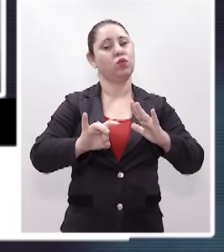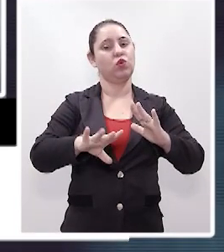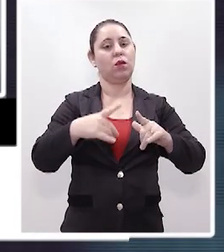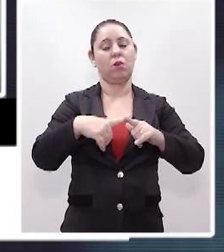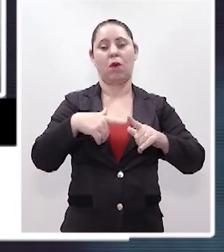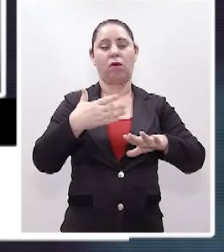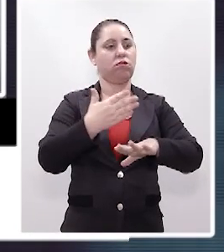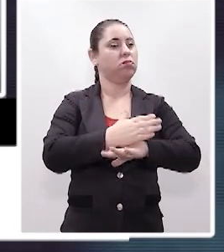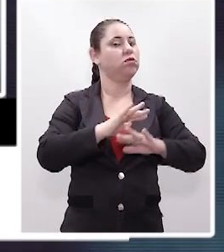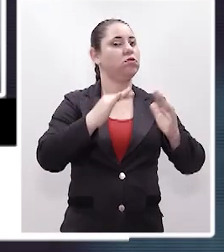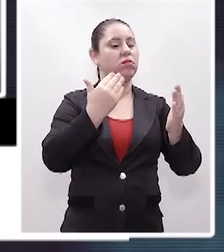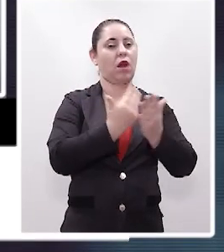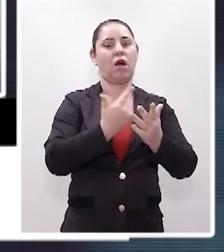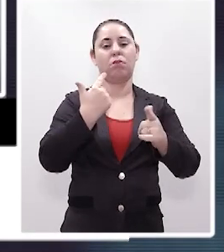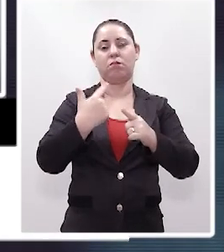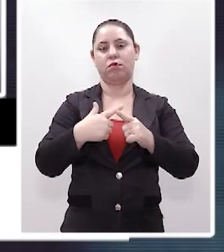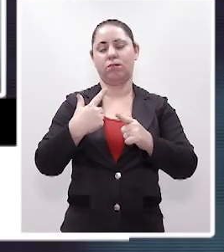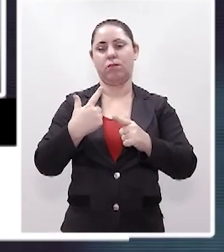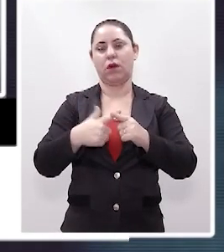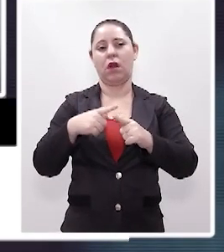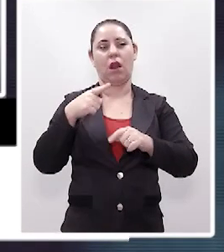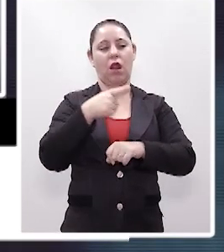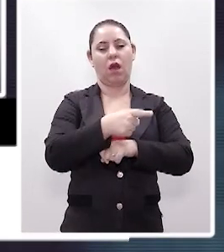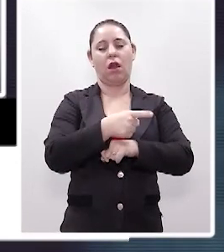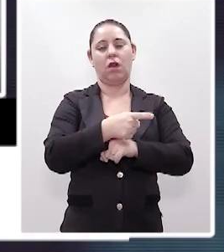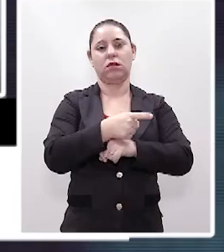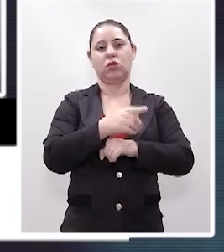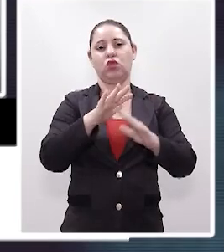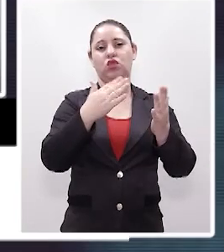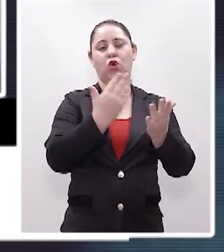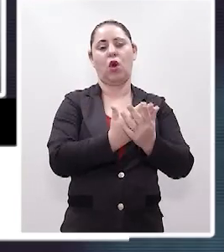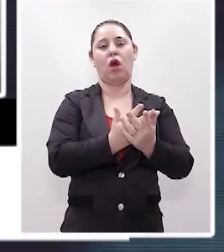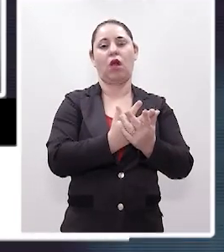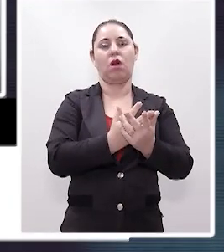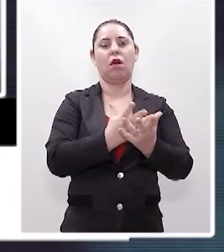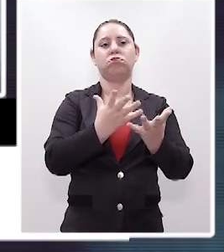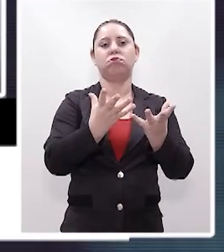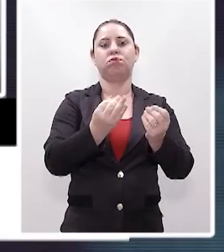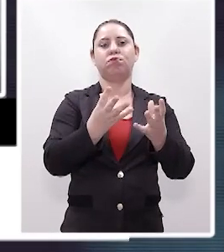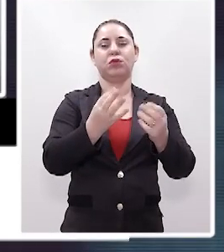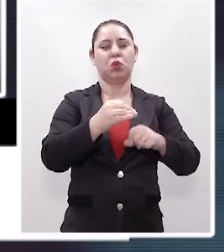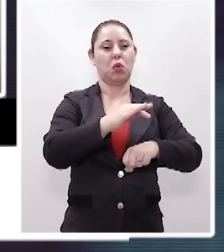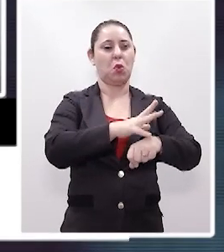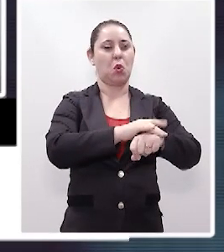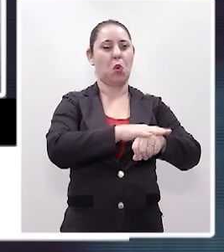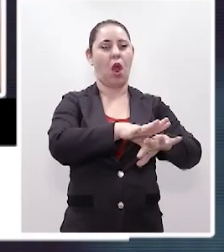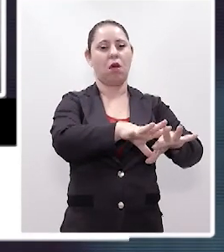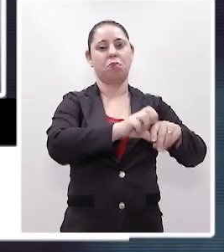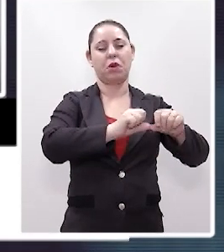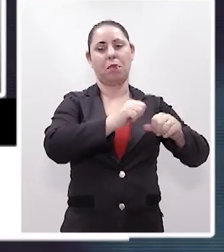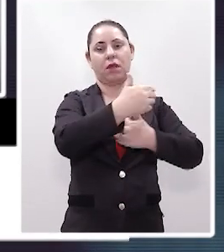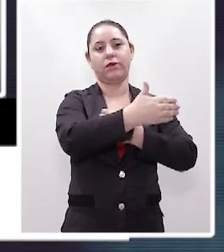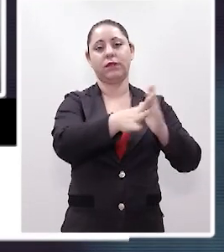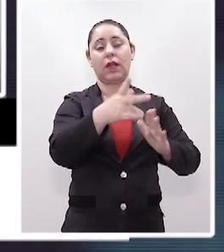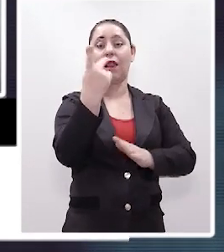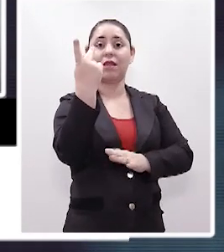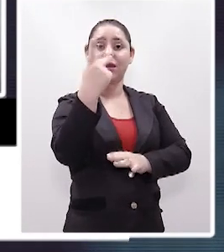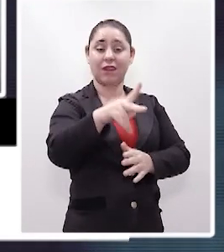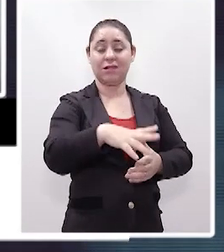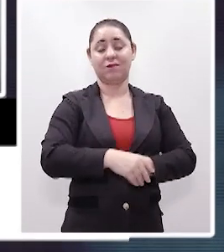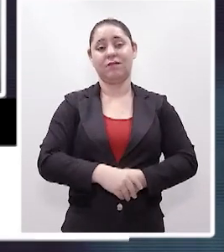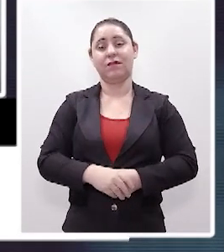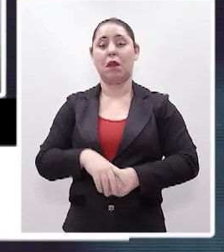escola, por conta de vários casos seguidos de Covid na salinha dela.